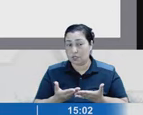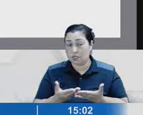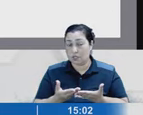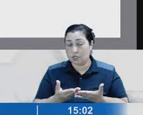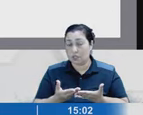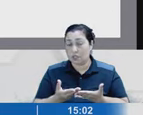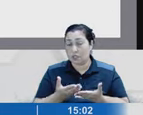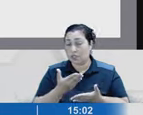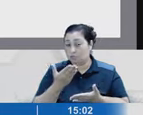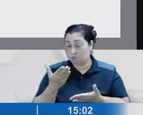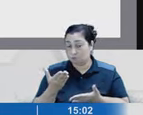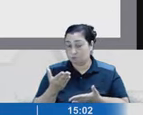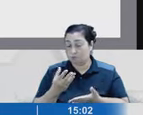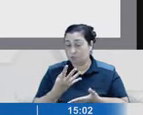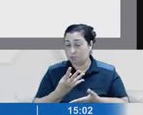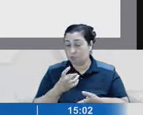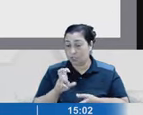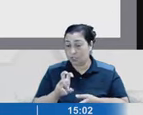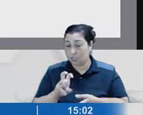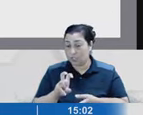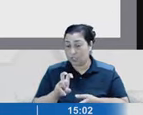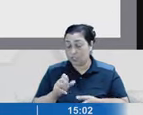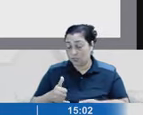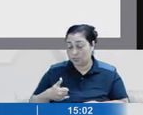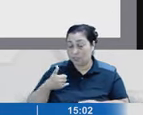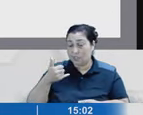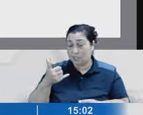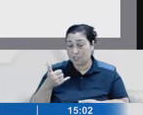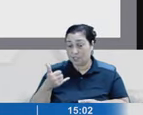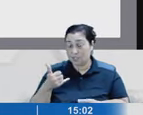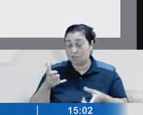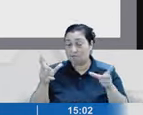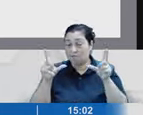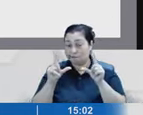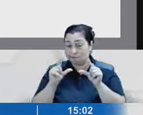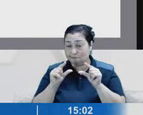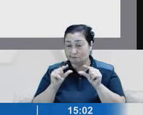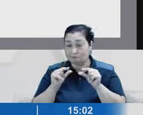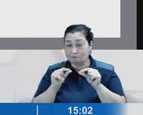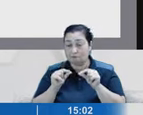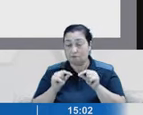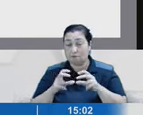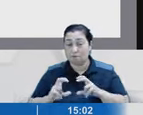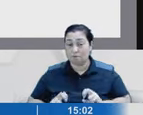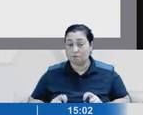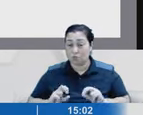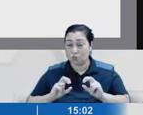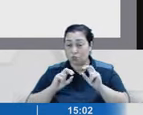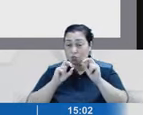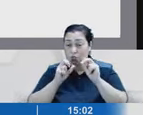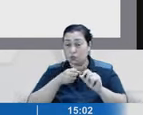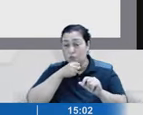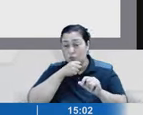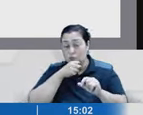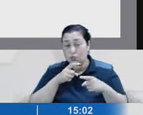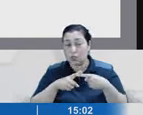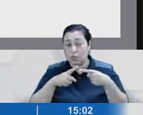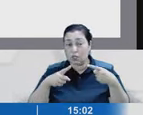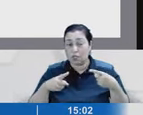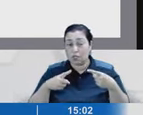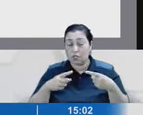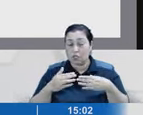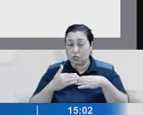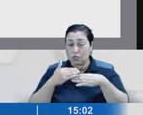aos 50 anos, justamente pelo que eu falei. Nós temos diminuído a incidência do câncer nos idosos, mas estamos